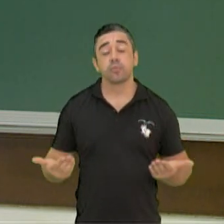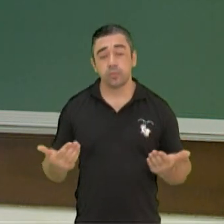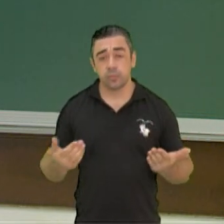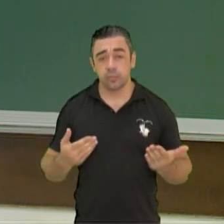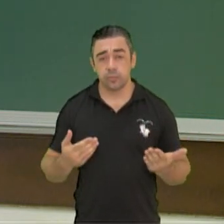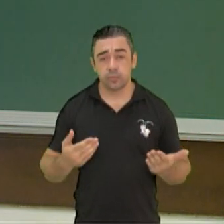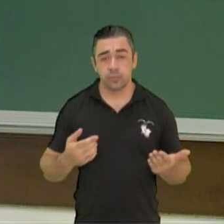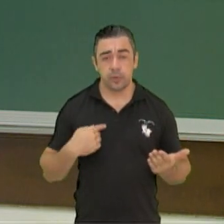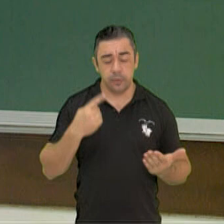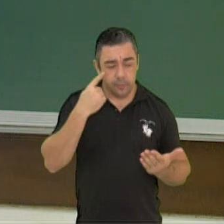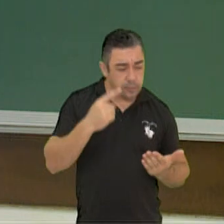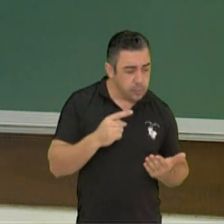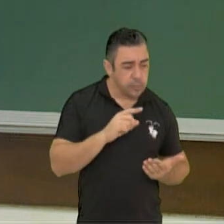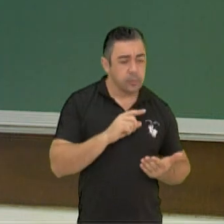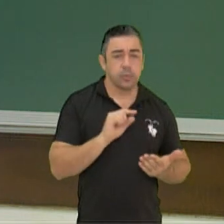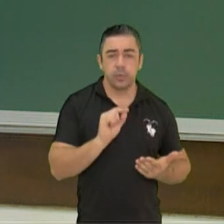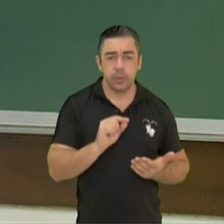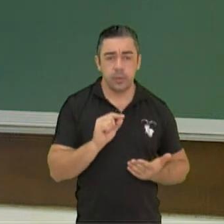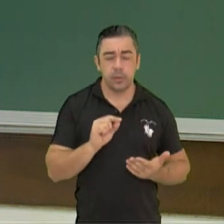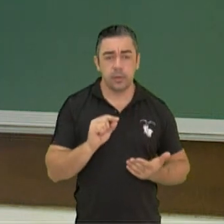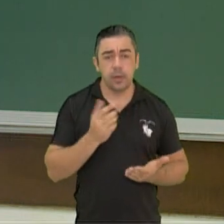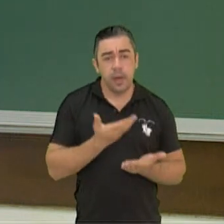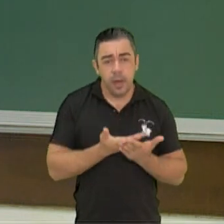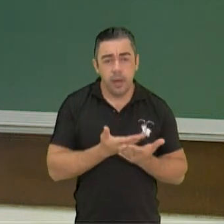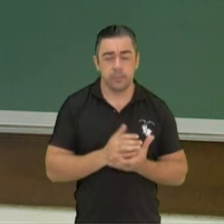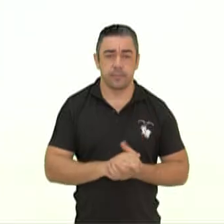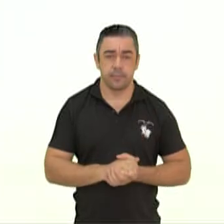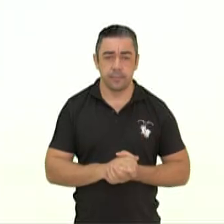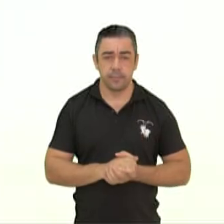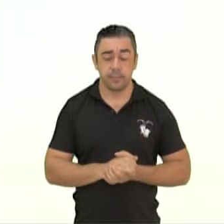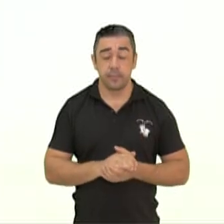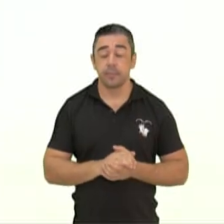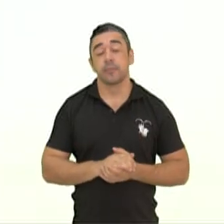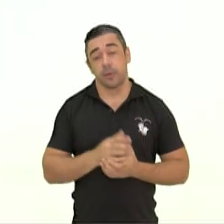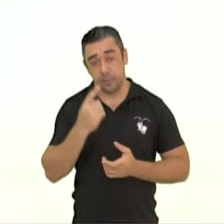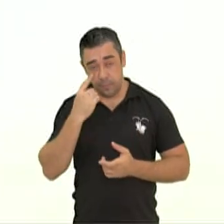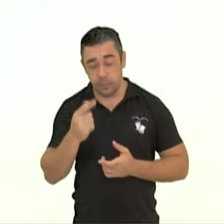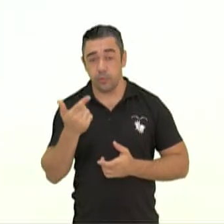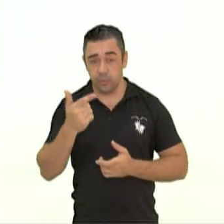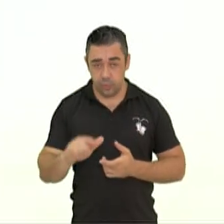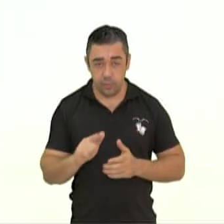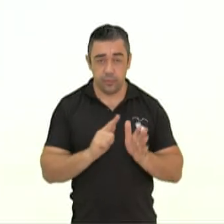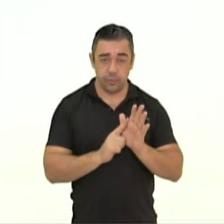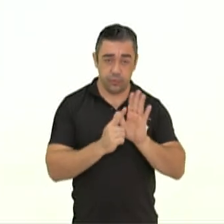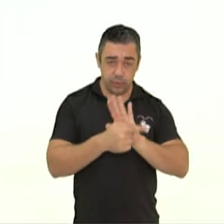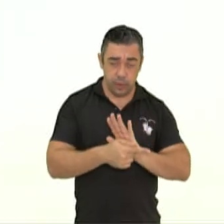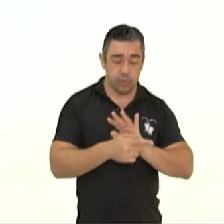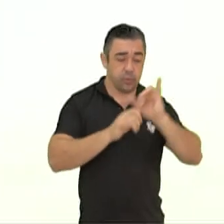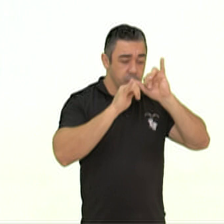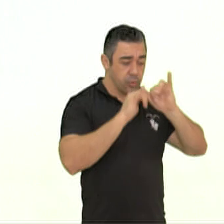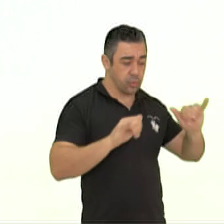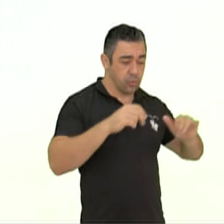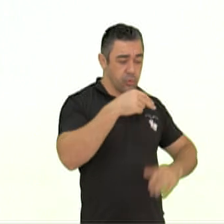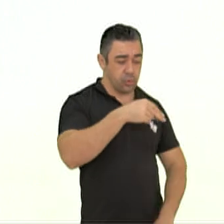nossas tipologias? O que nós verificamos nessa aula? Bom, retomamos ali o gênero notícia,